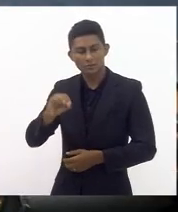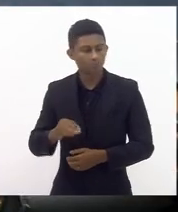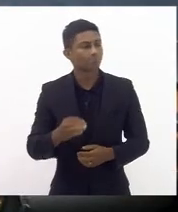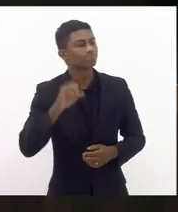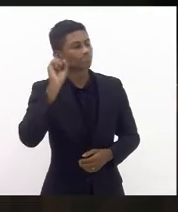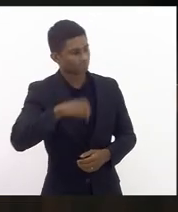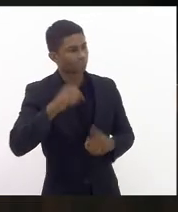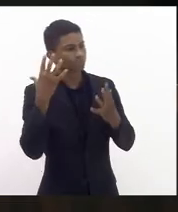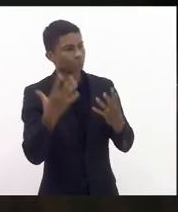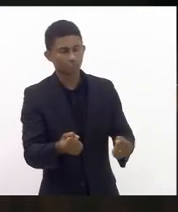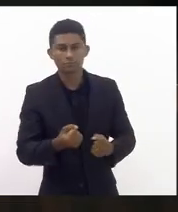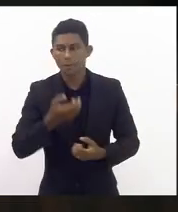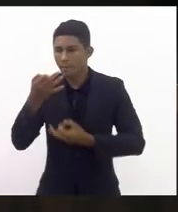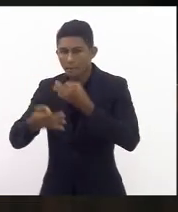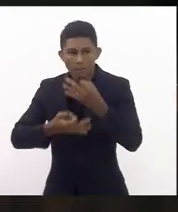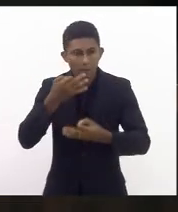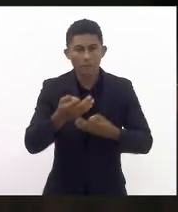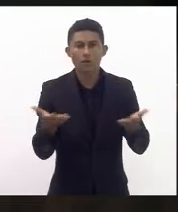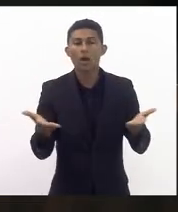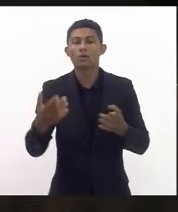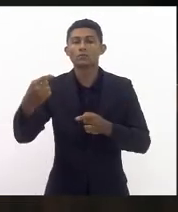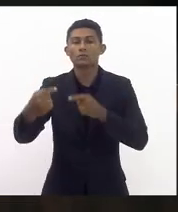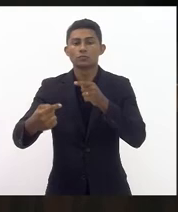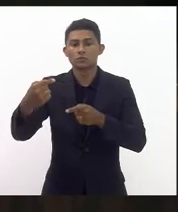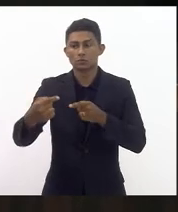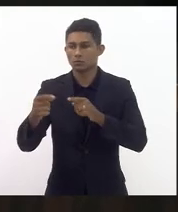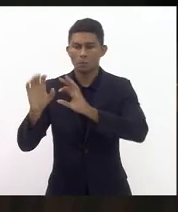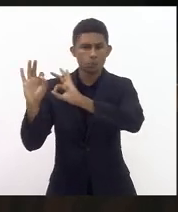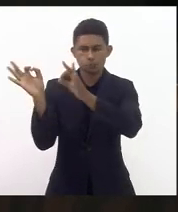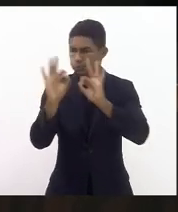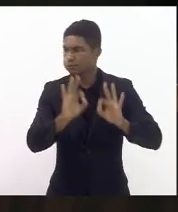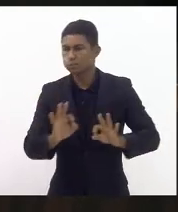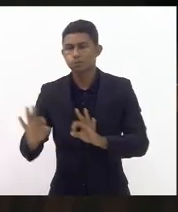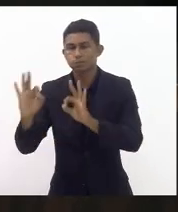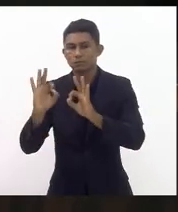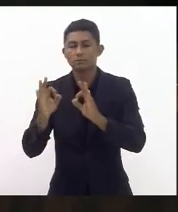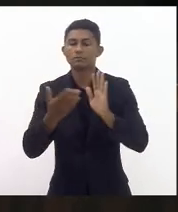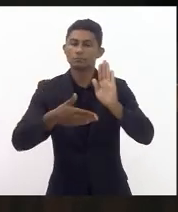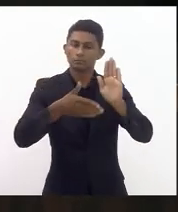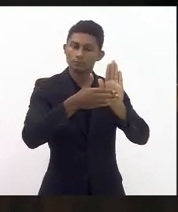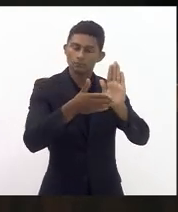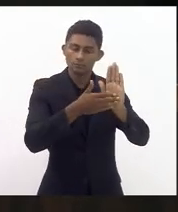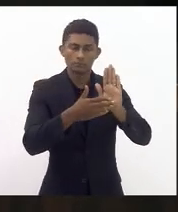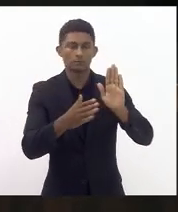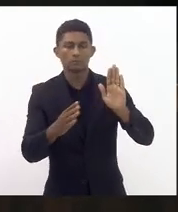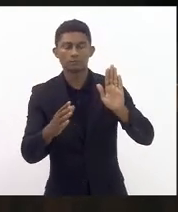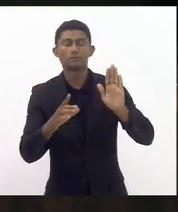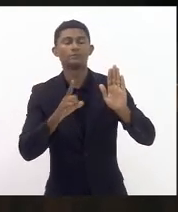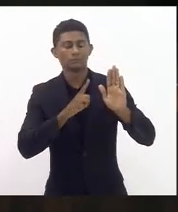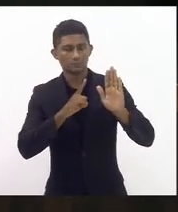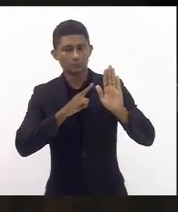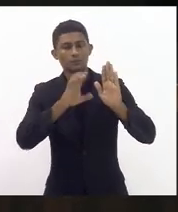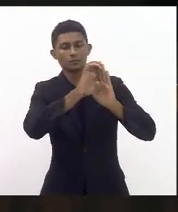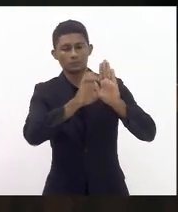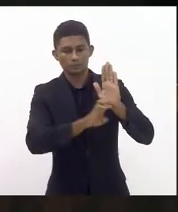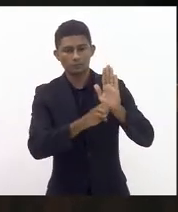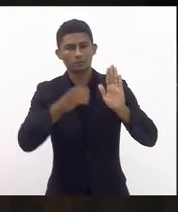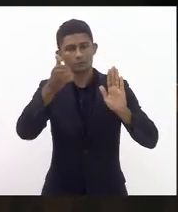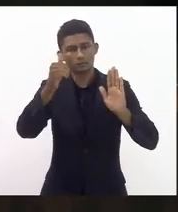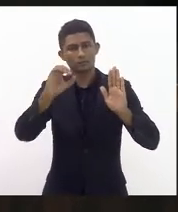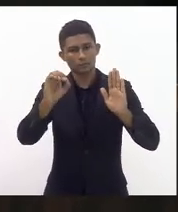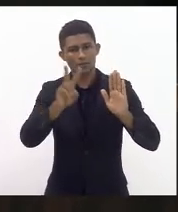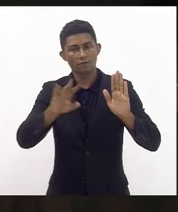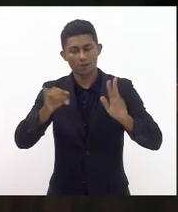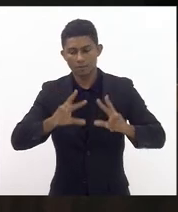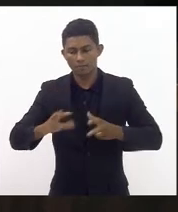Os pareceres emitidos em discussão. Não havendo quem queira discutir, a presente proposta recebeu 10 emendas e retorna às